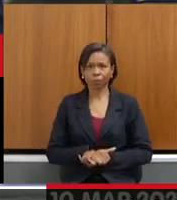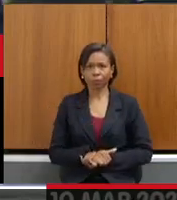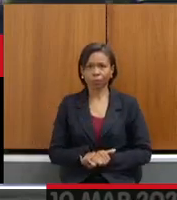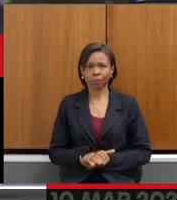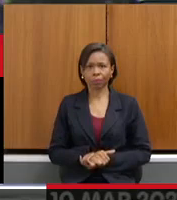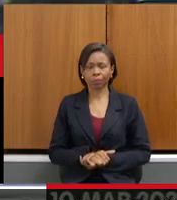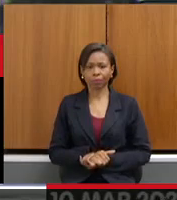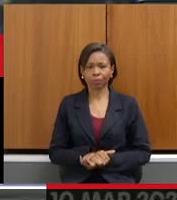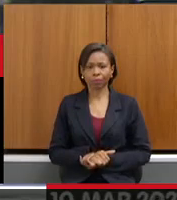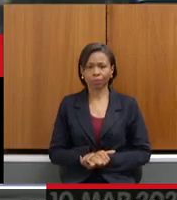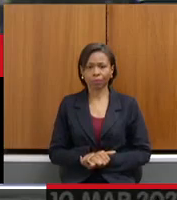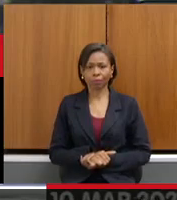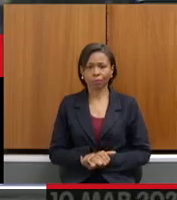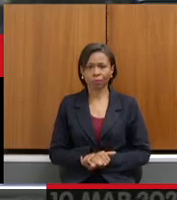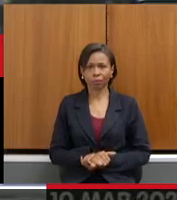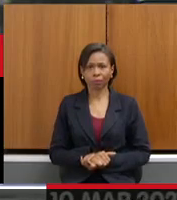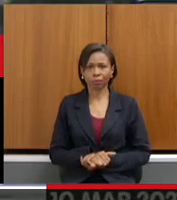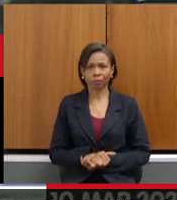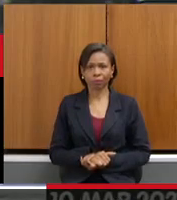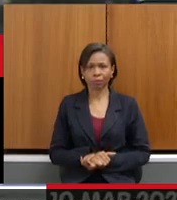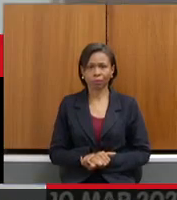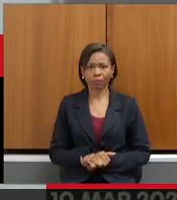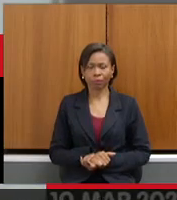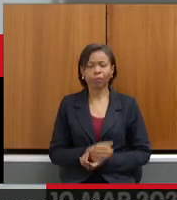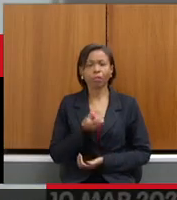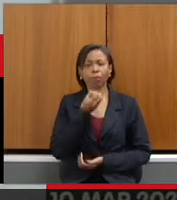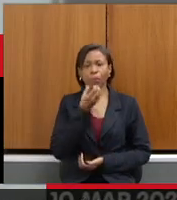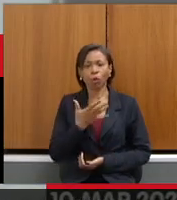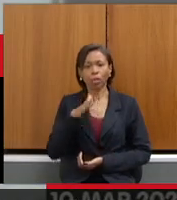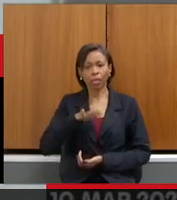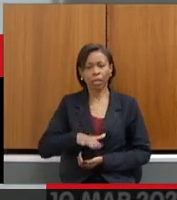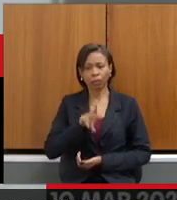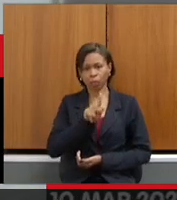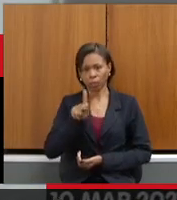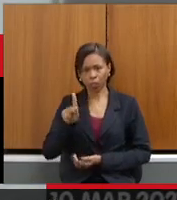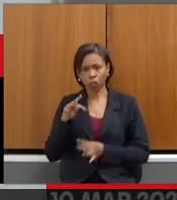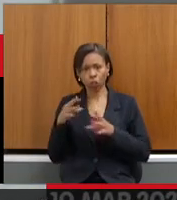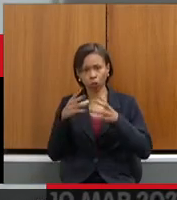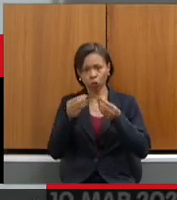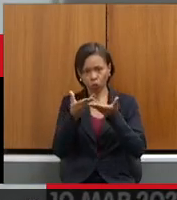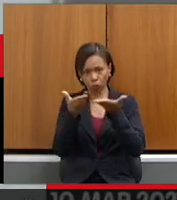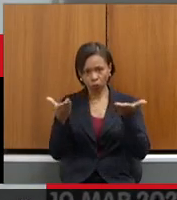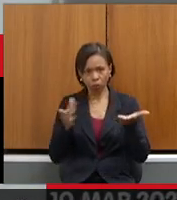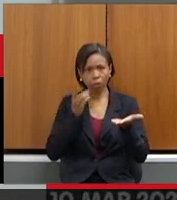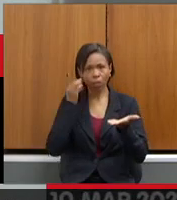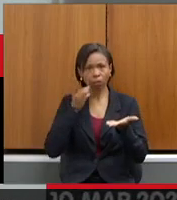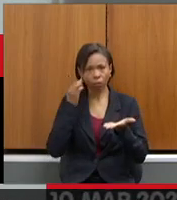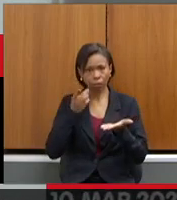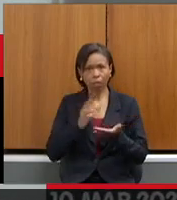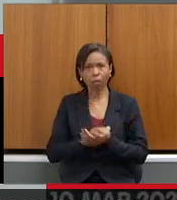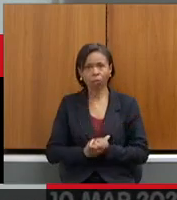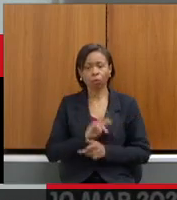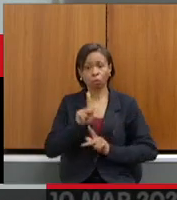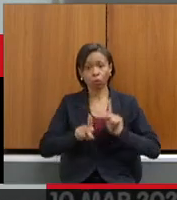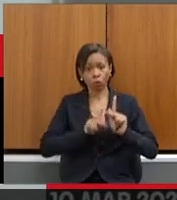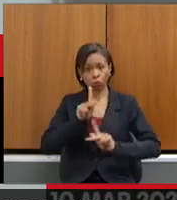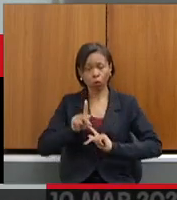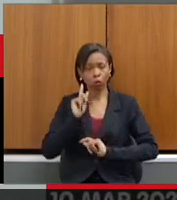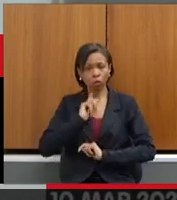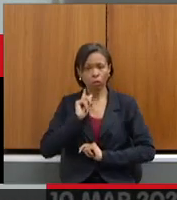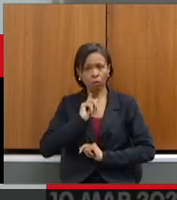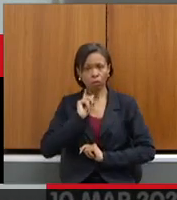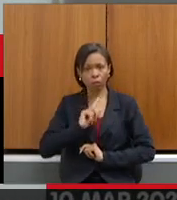e questionamentos Boa tarde Seu Presidente Boa tarde a todos os deputados deputados os mineiros